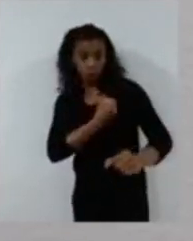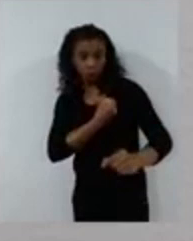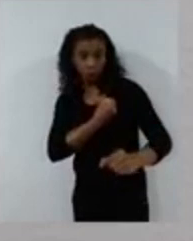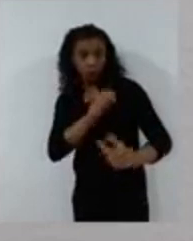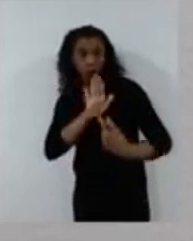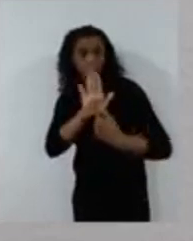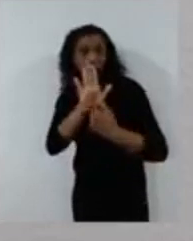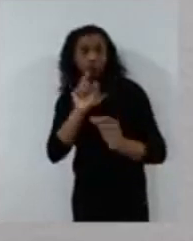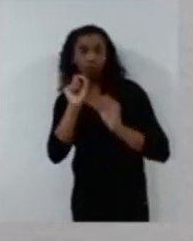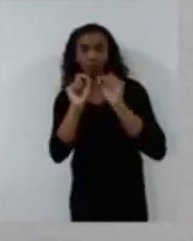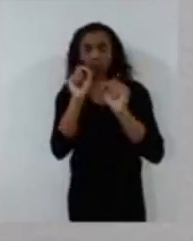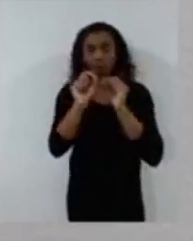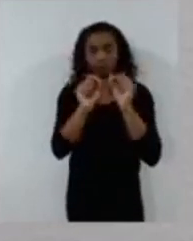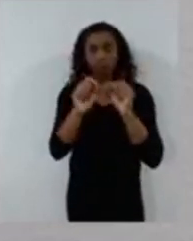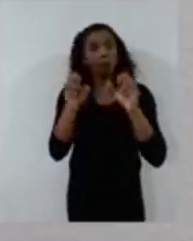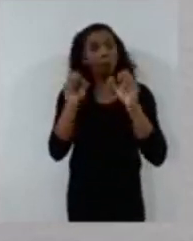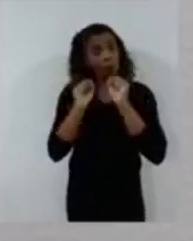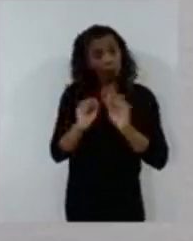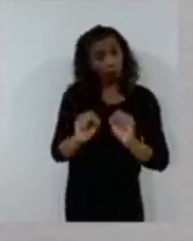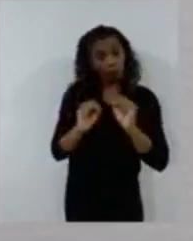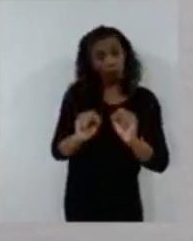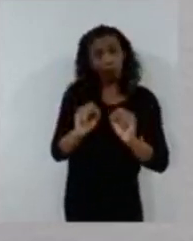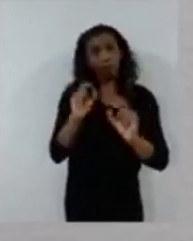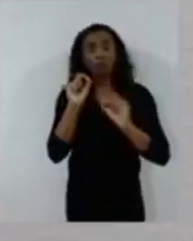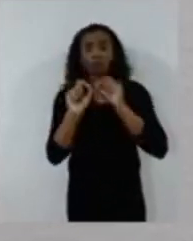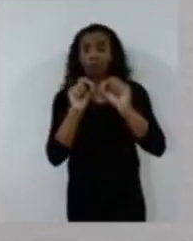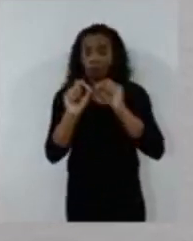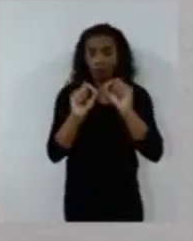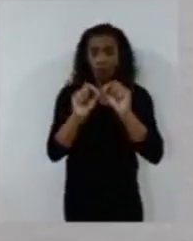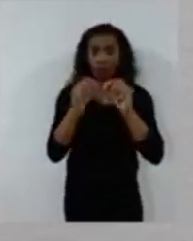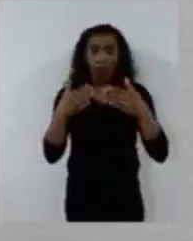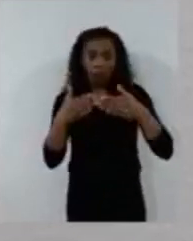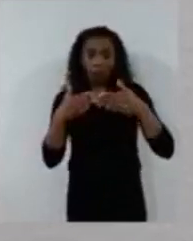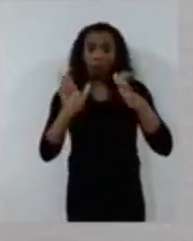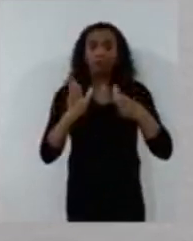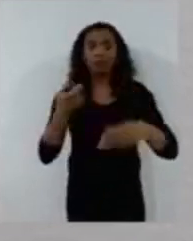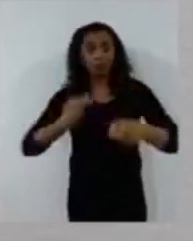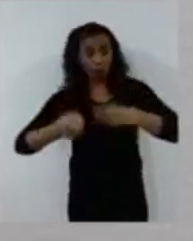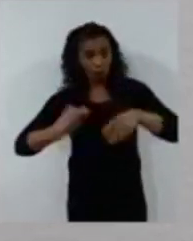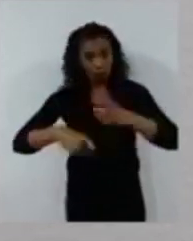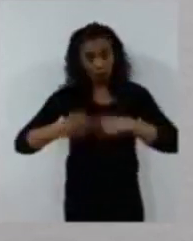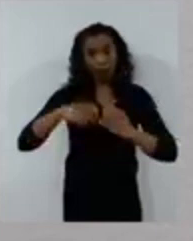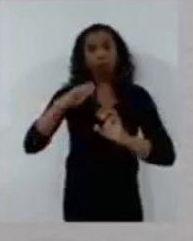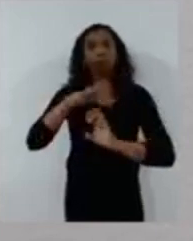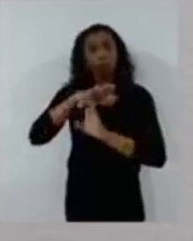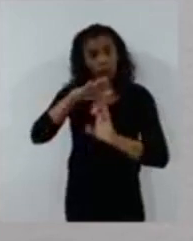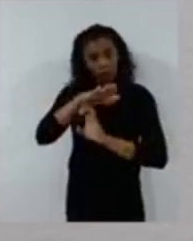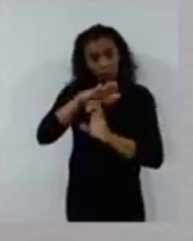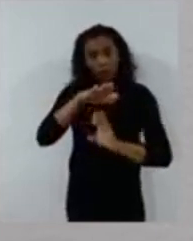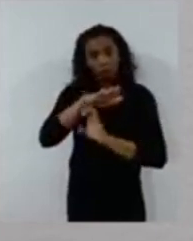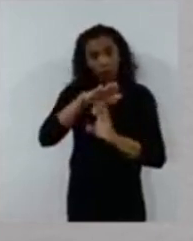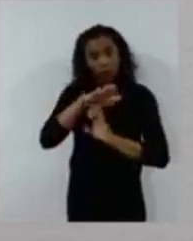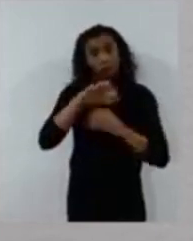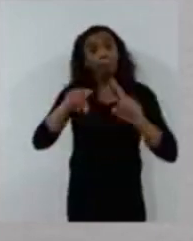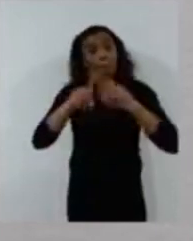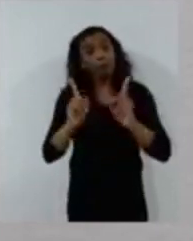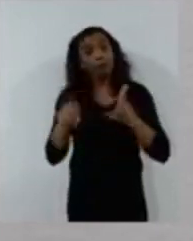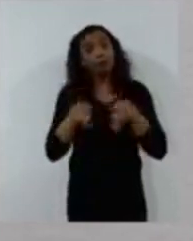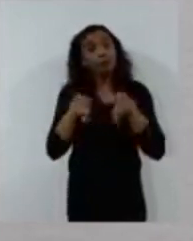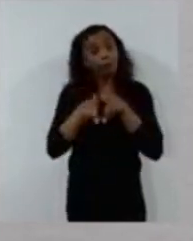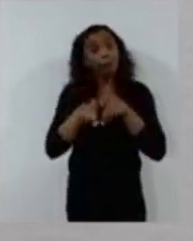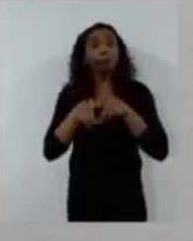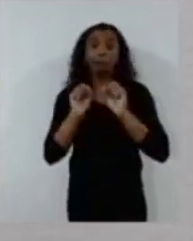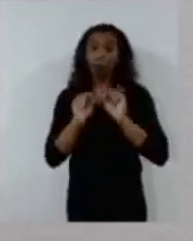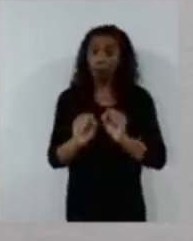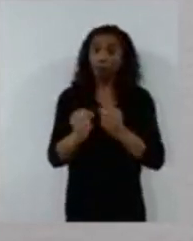nós podemos ter aberturas cíclicas das atividades comerciais, empresariais, assim como fechamentos, a depender